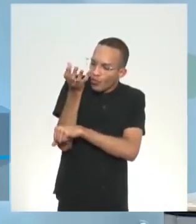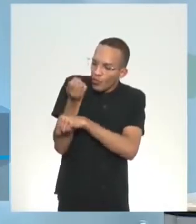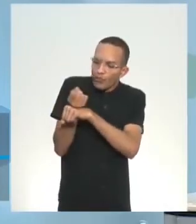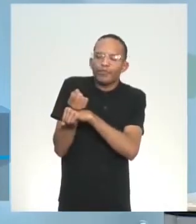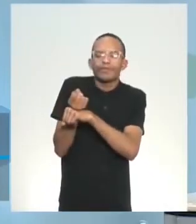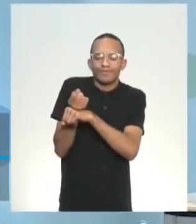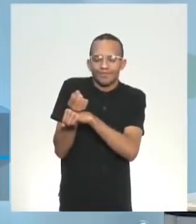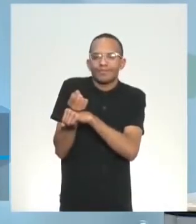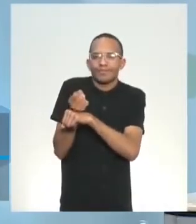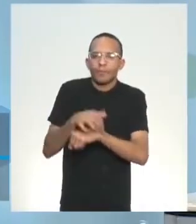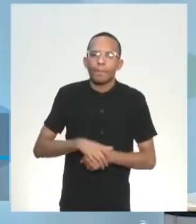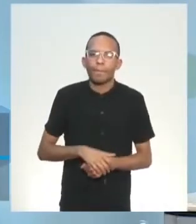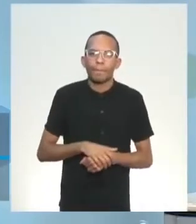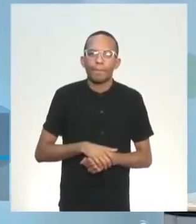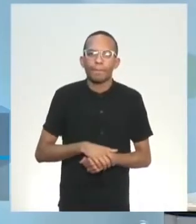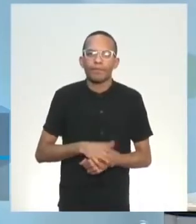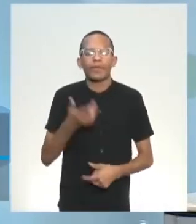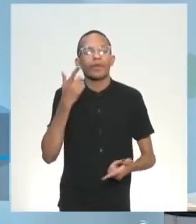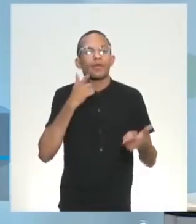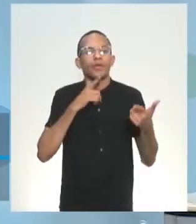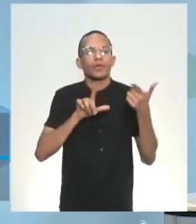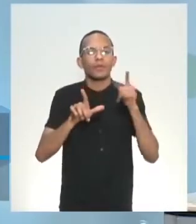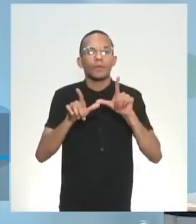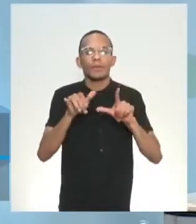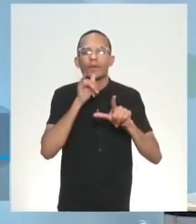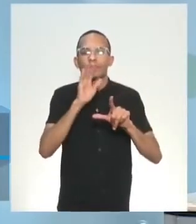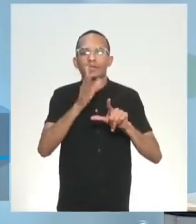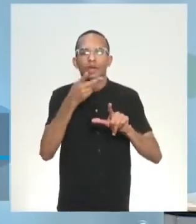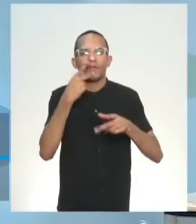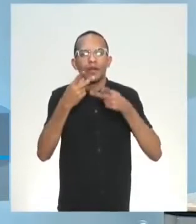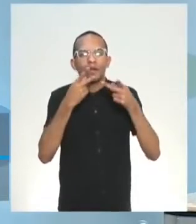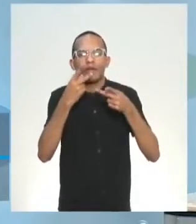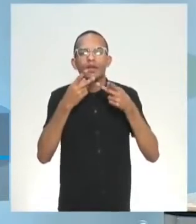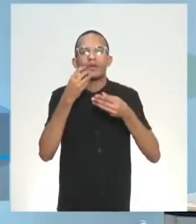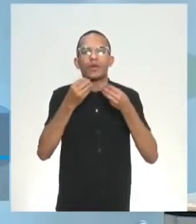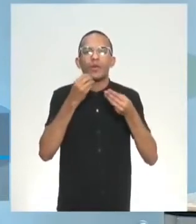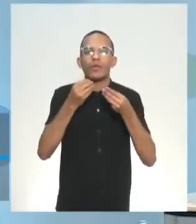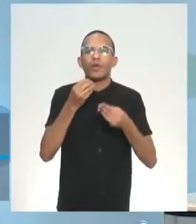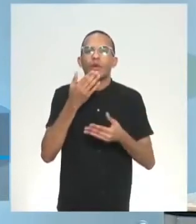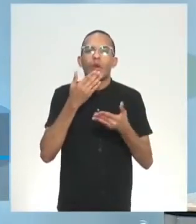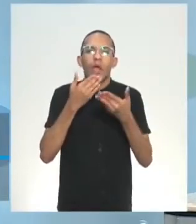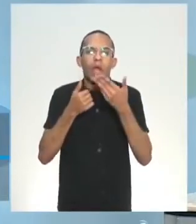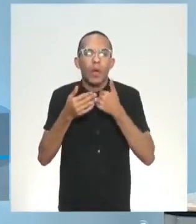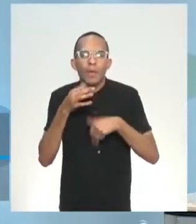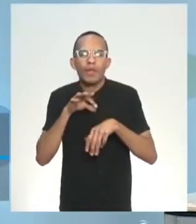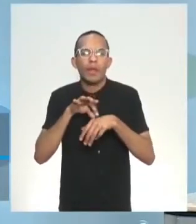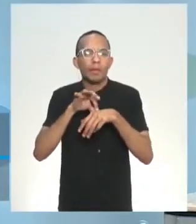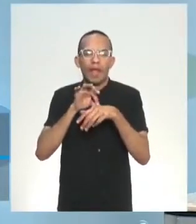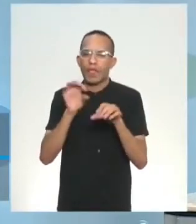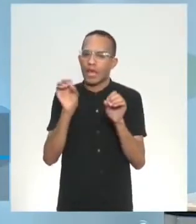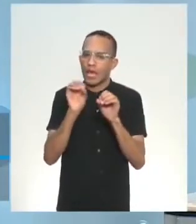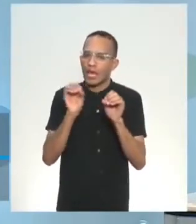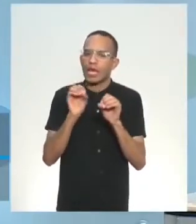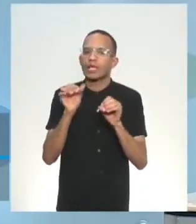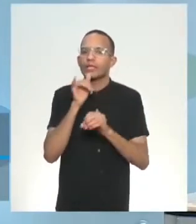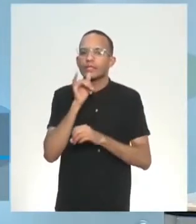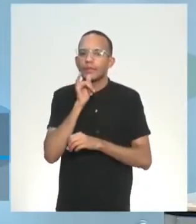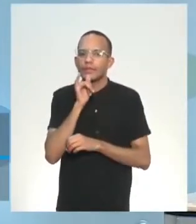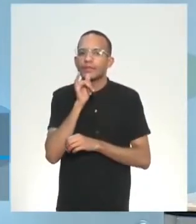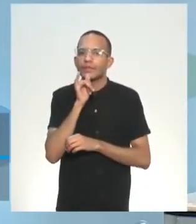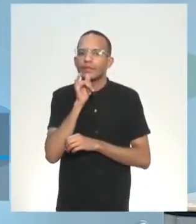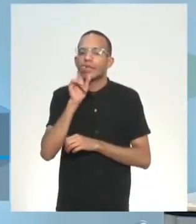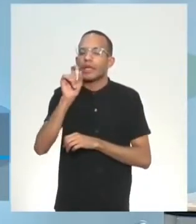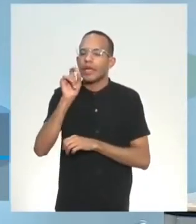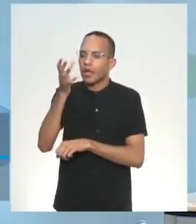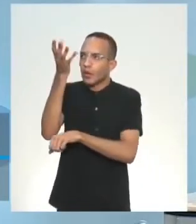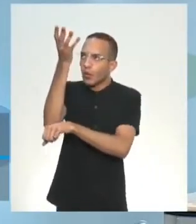exemplo, né? E aí, como foi falado ali, falou-se dos herbívoros, etc e tal, né? Então quem faz fotossíntese? Normalmente